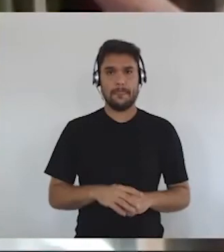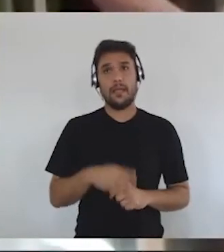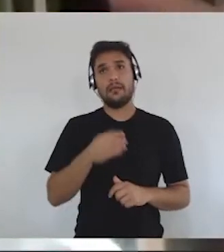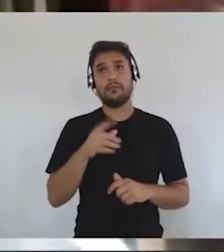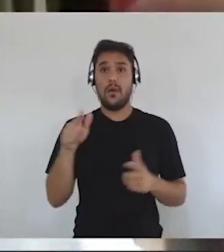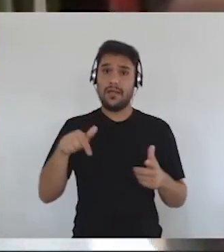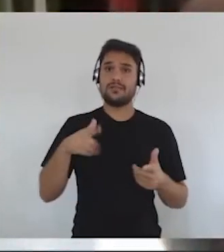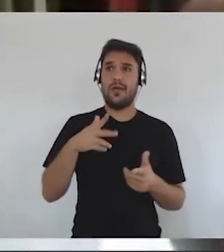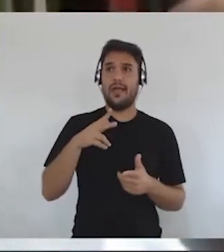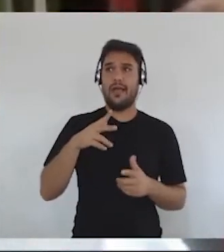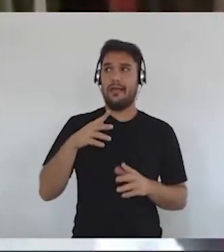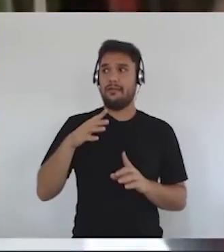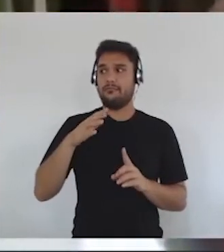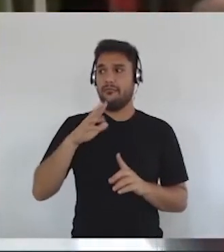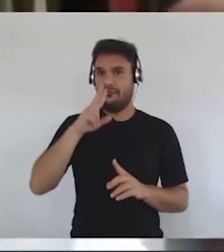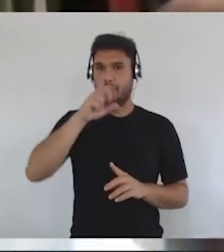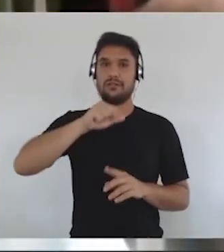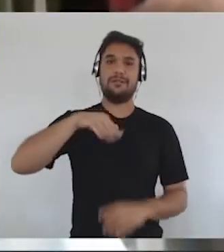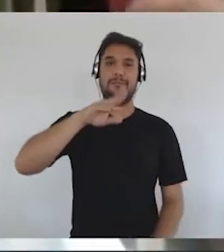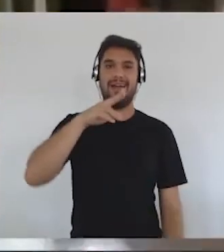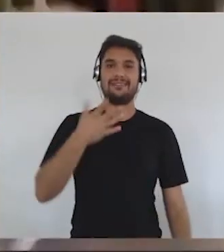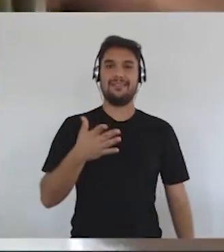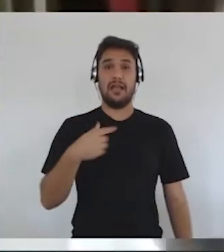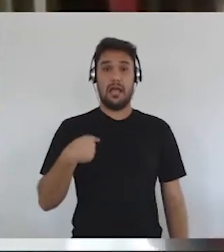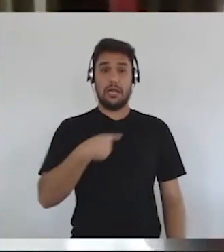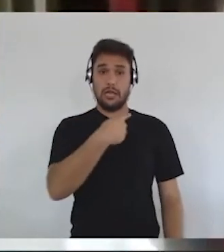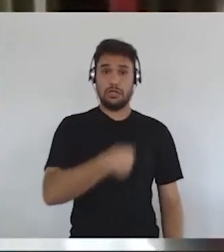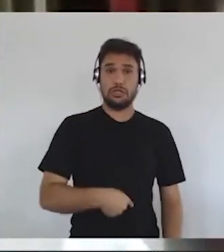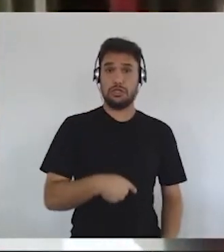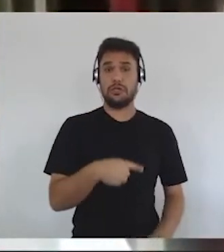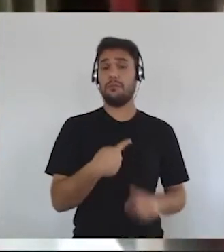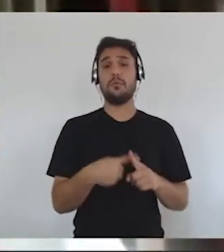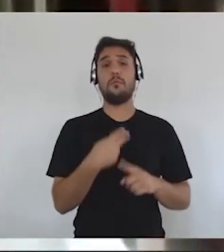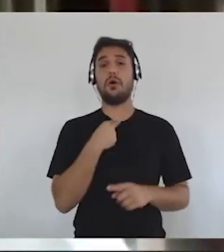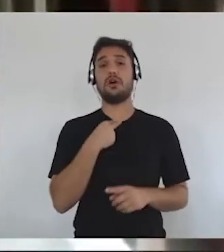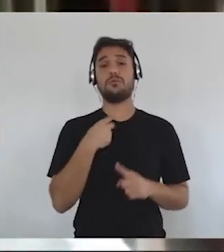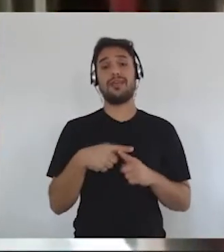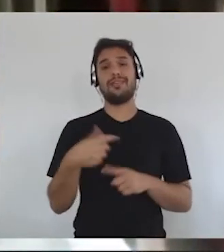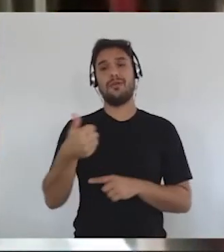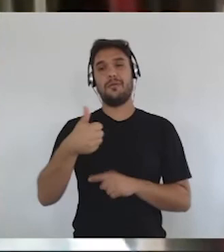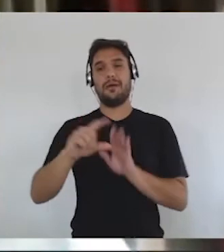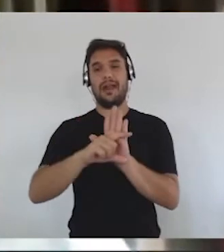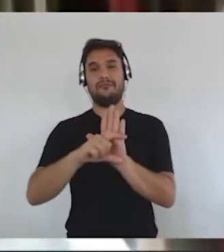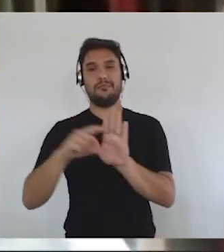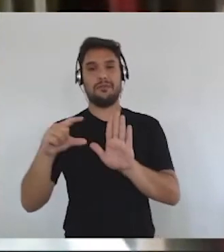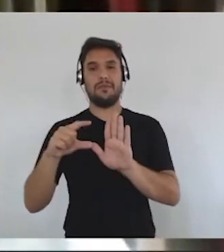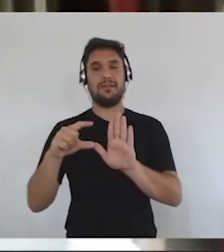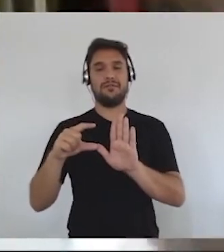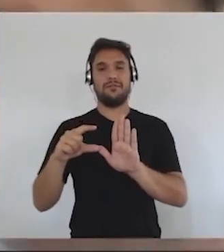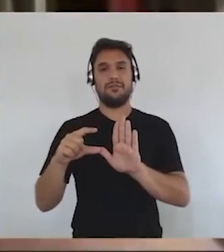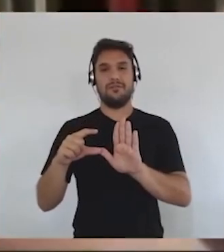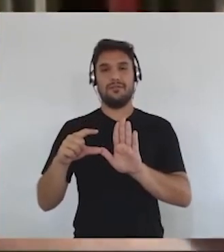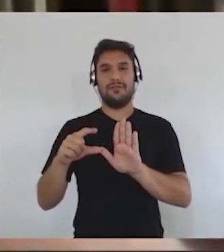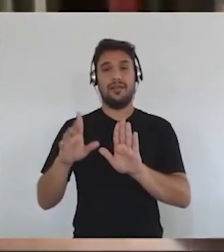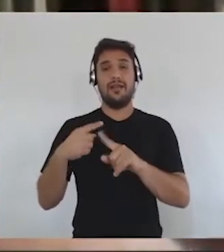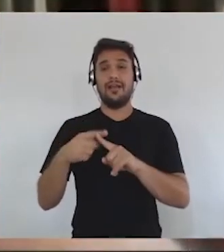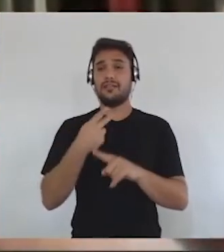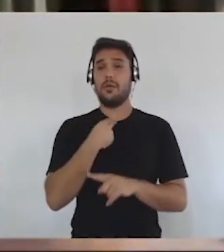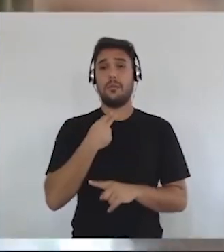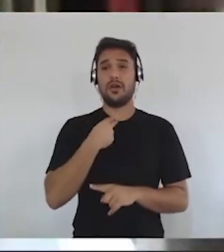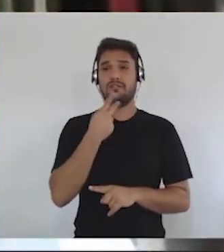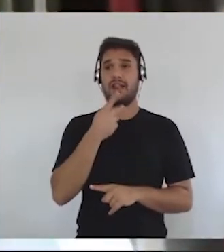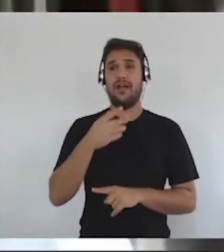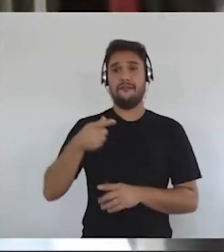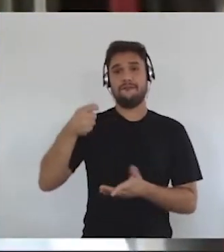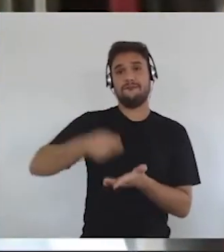força maior. Por que não pode, no caso da China? Porque entraria no parágrafo 1º lá do 23 do Draft Articles. Eu não posso alegar a força